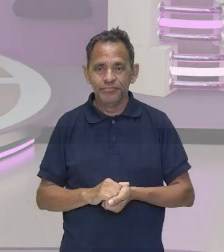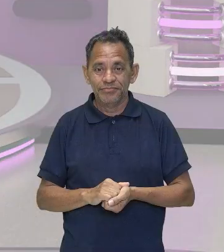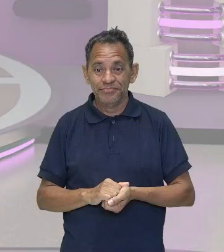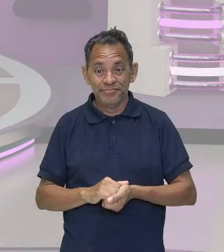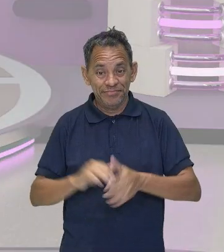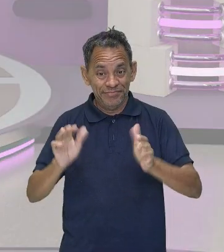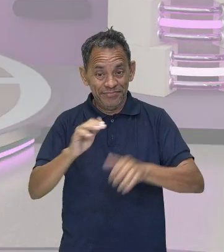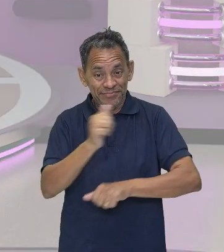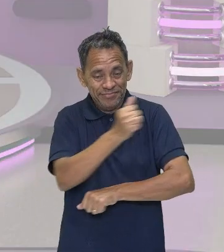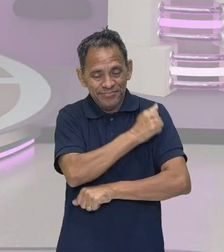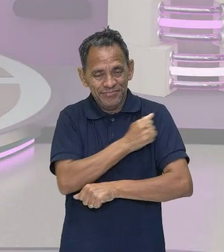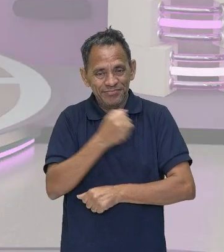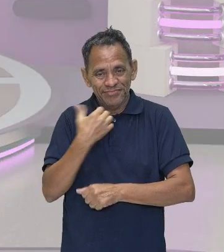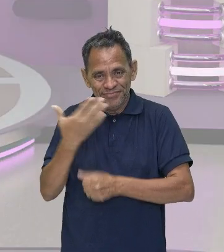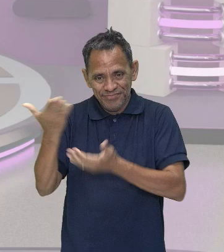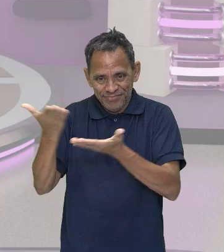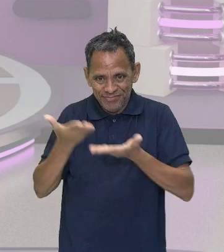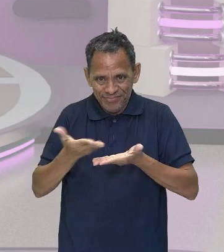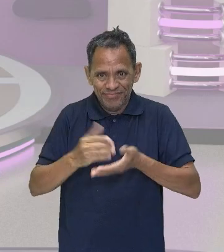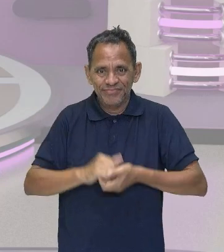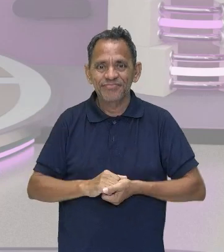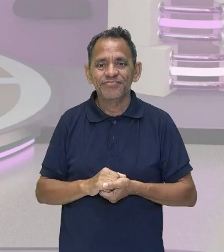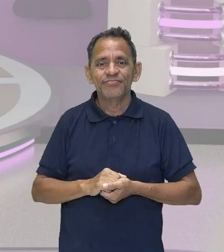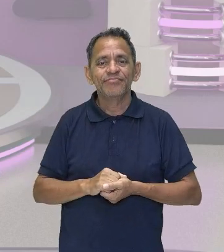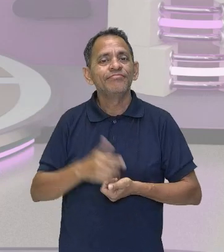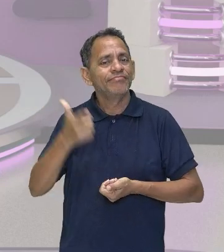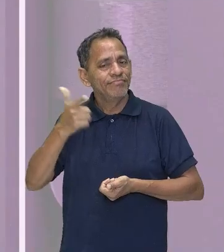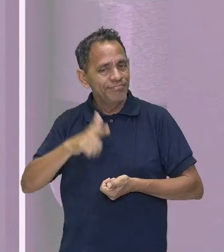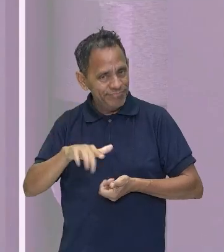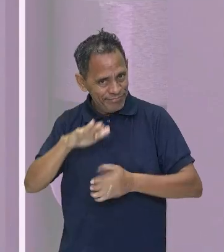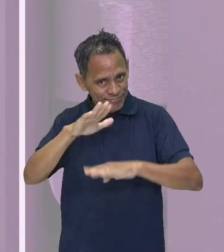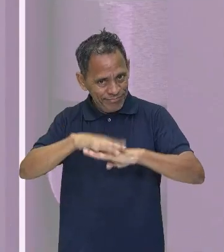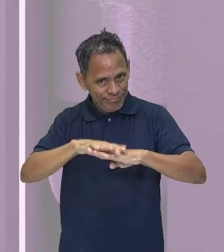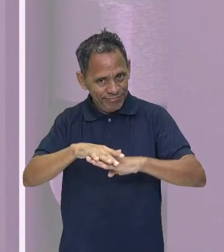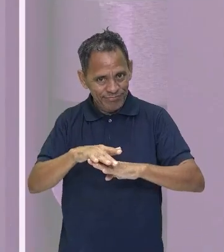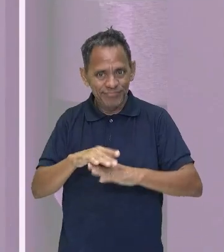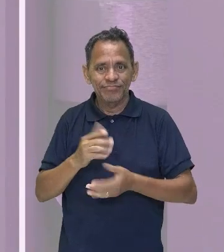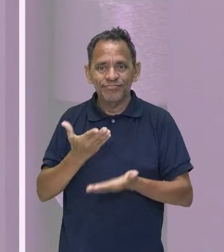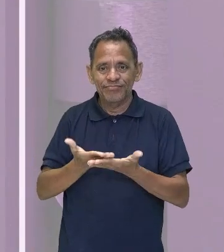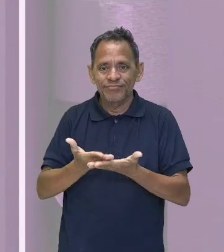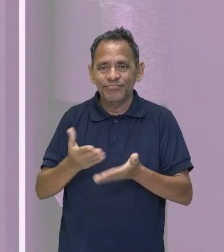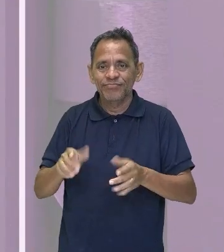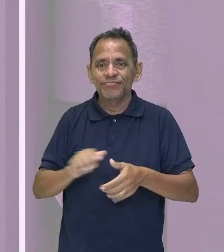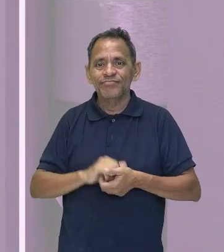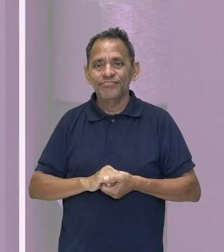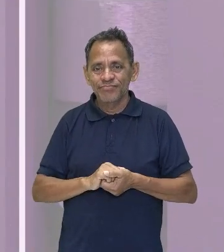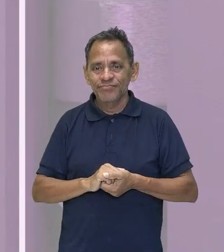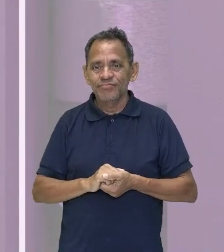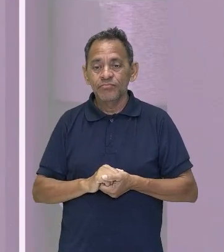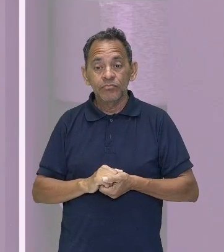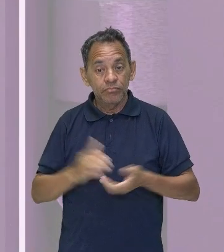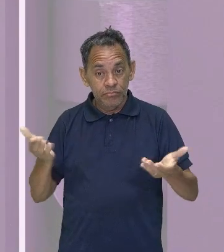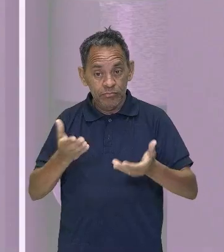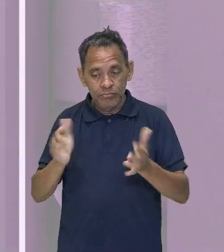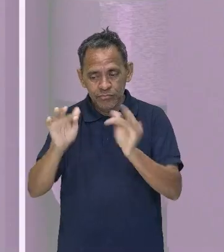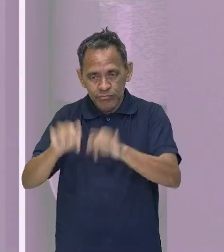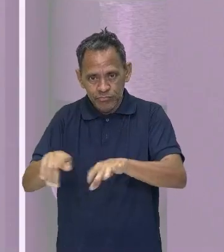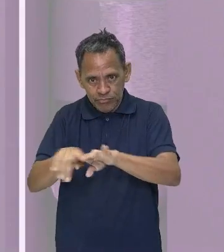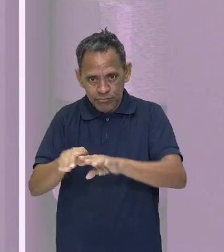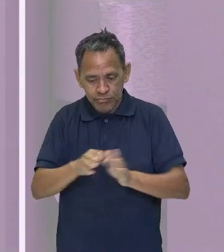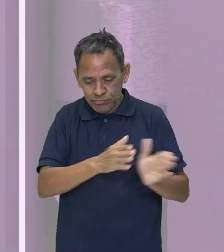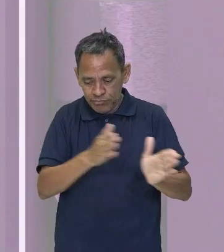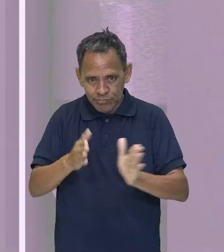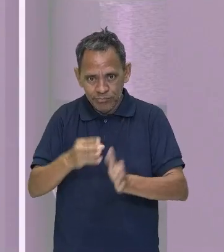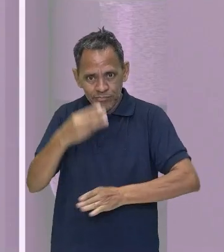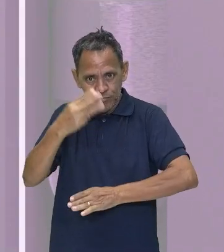Olá, alunos, sejam todos bem-vindos a mais uma aula de matemática. Hoje, finalizando a nossa unidade 3, vamos